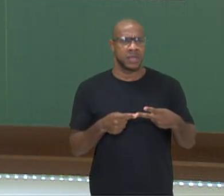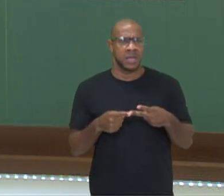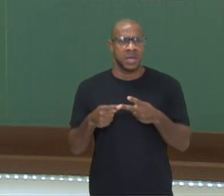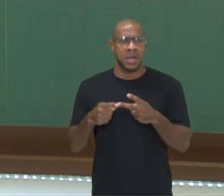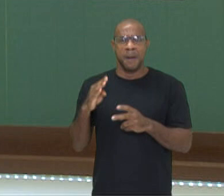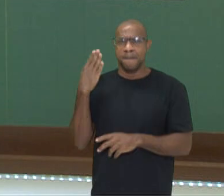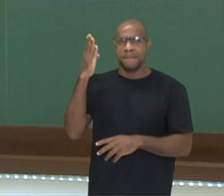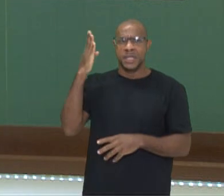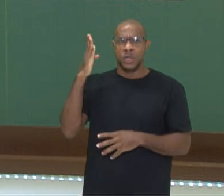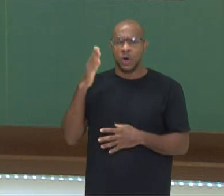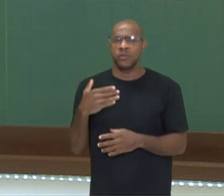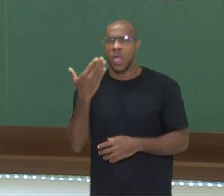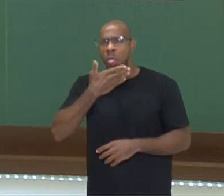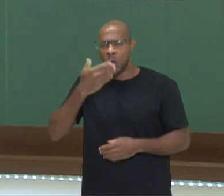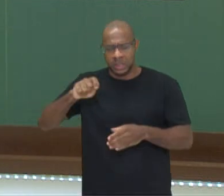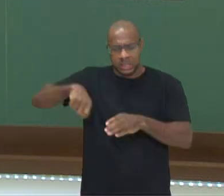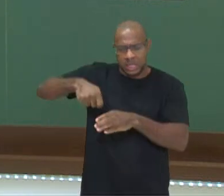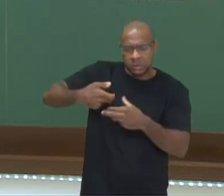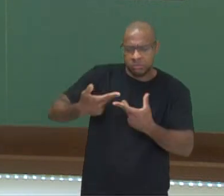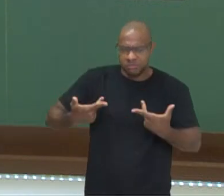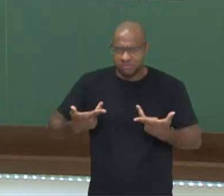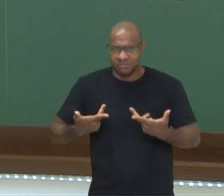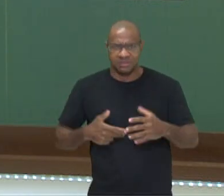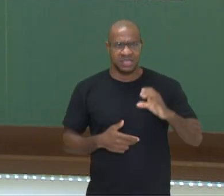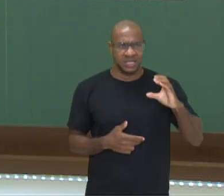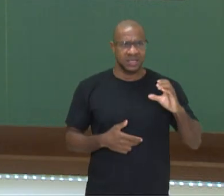Biólogos e doceiros na letra B?